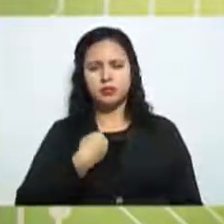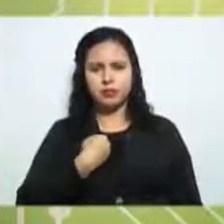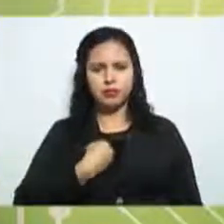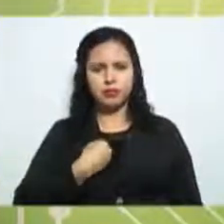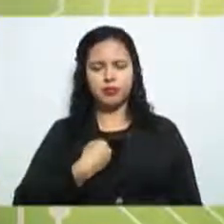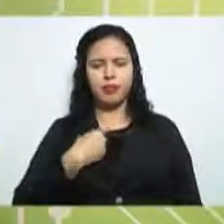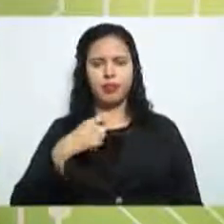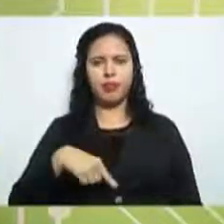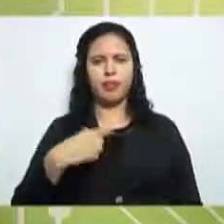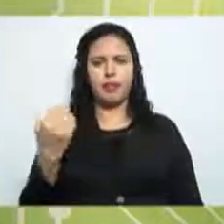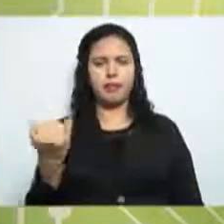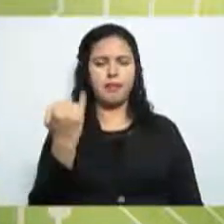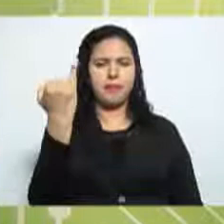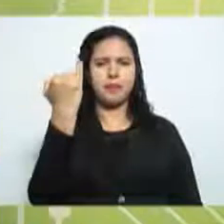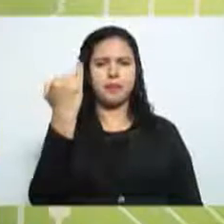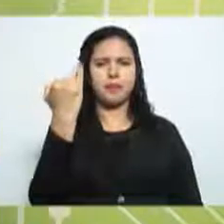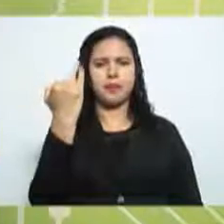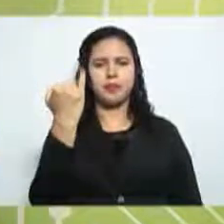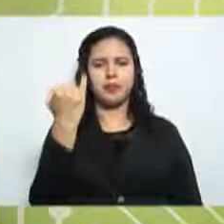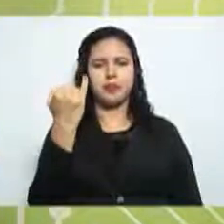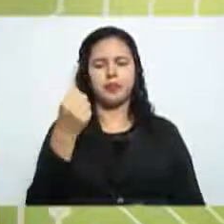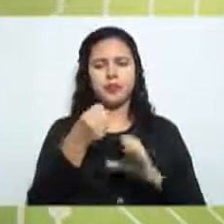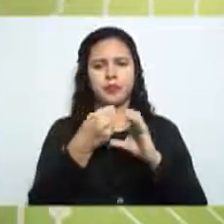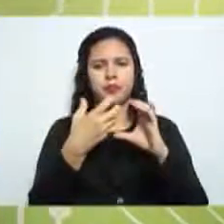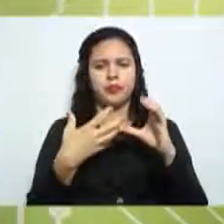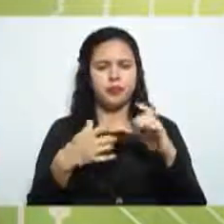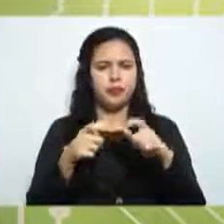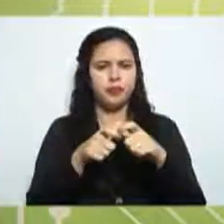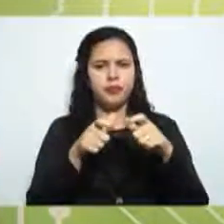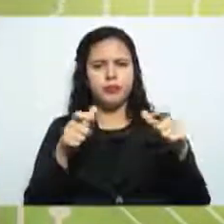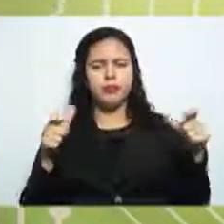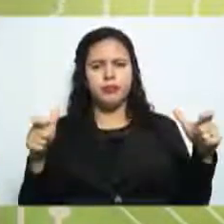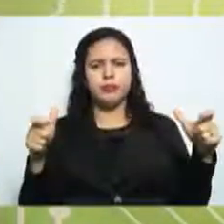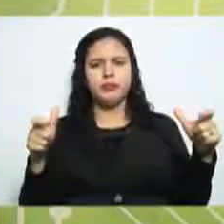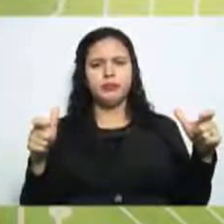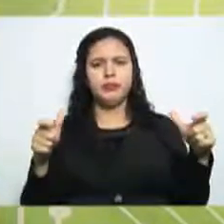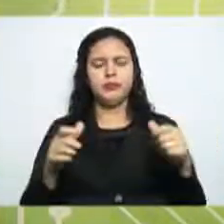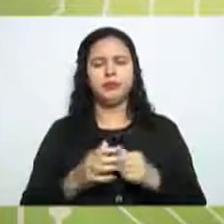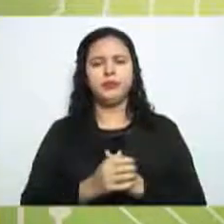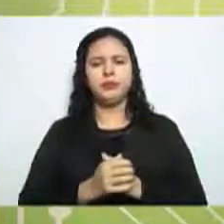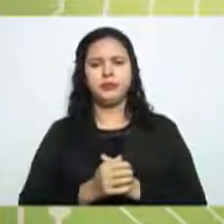essas são questões fundamentais que caracterizam o crescimento econômico.